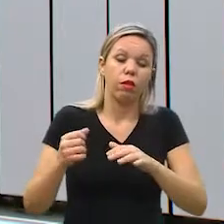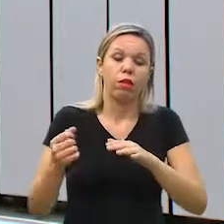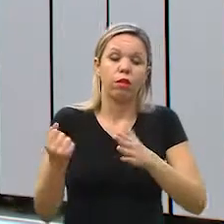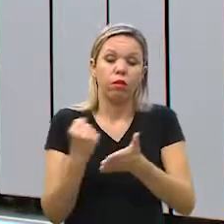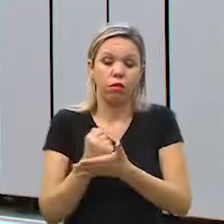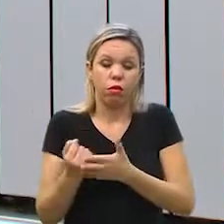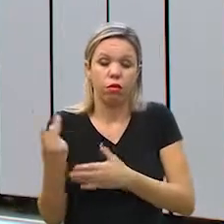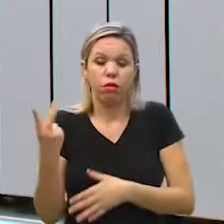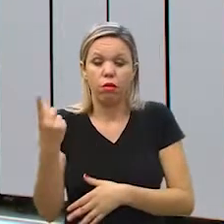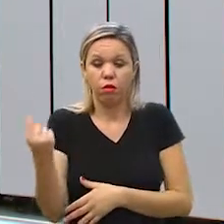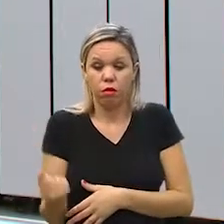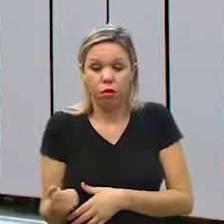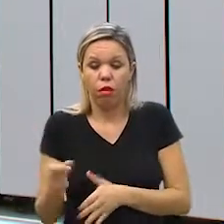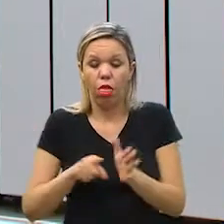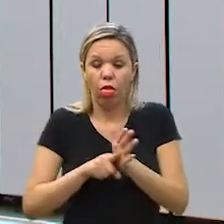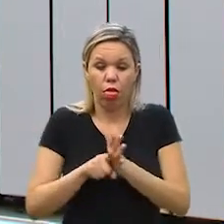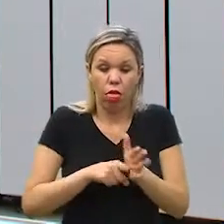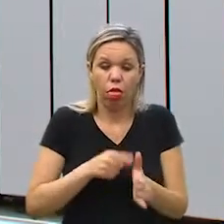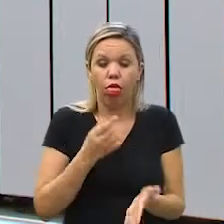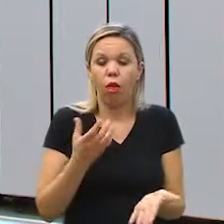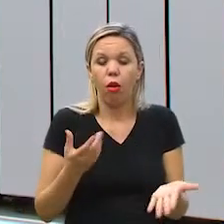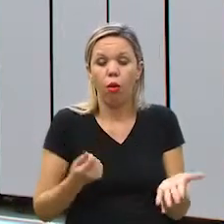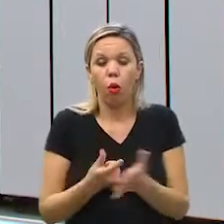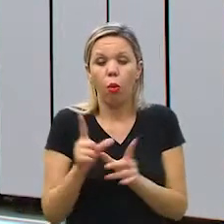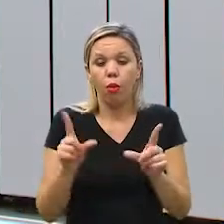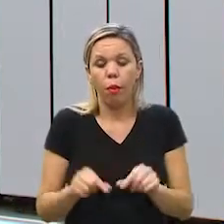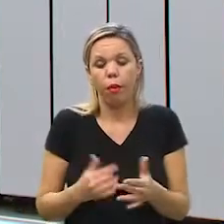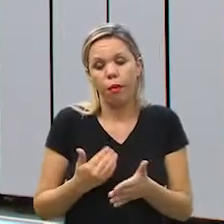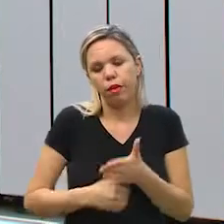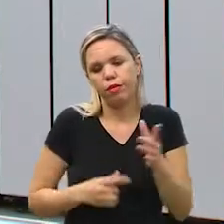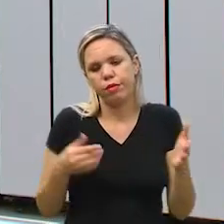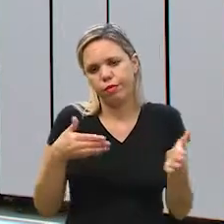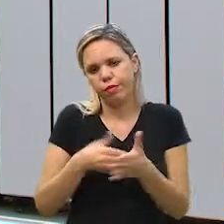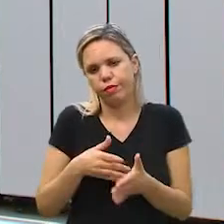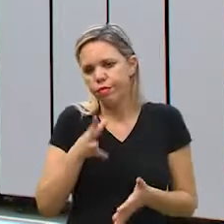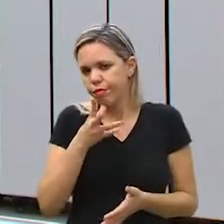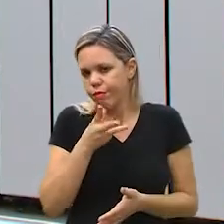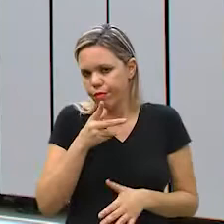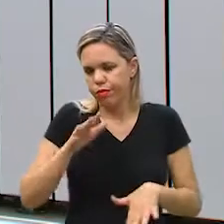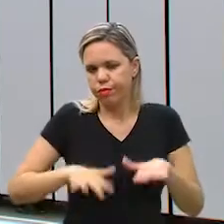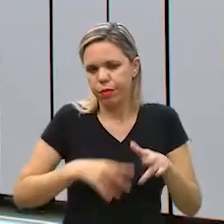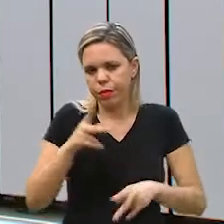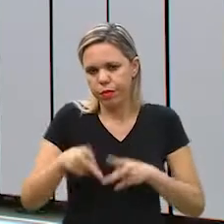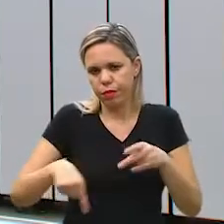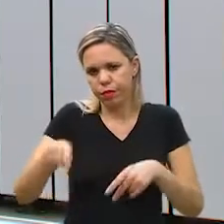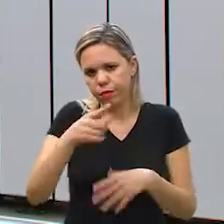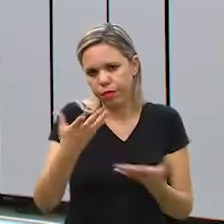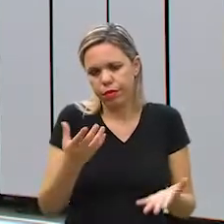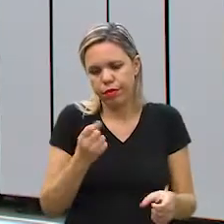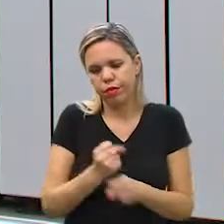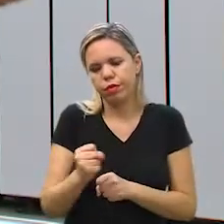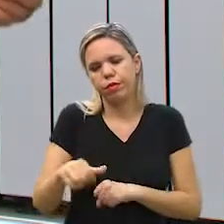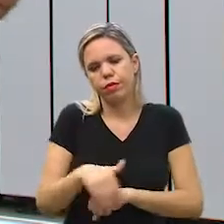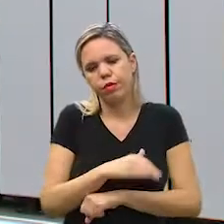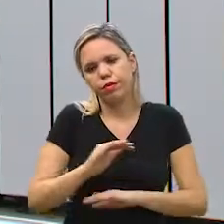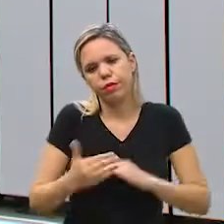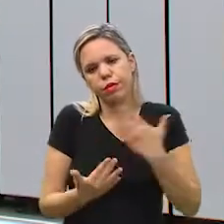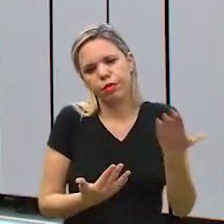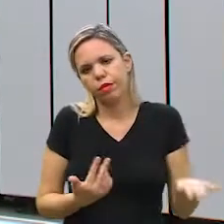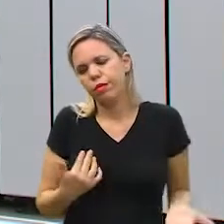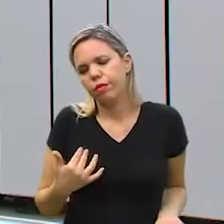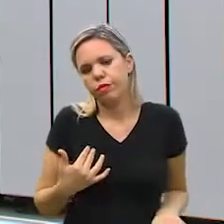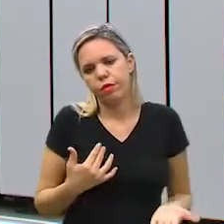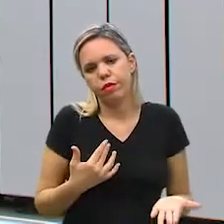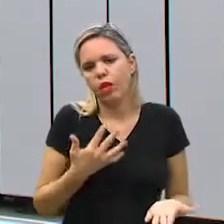precisa saber o valor, você precisa comprar menor preço, então isso dificulta a demora. Muitas vezes a população quer um asfalto no bairro dela, mas